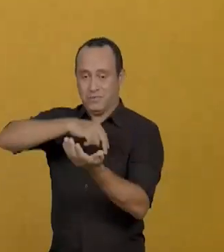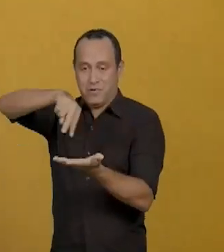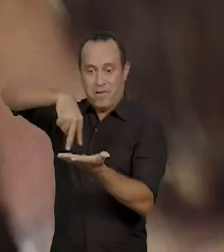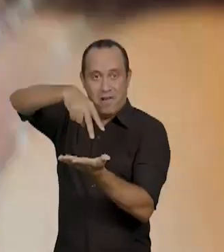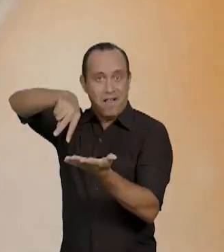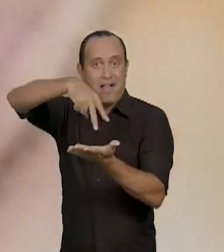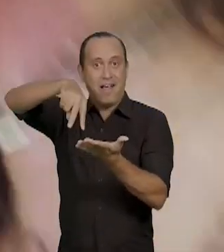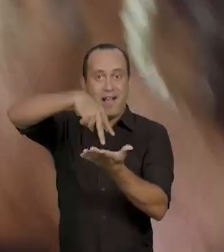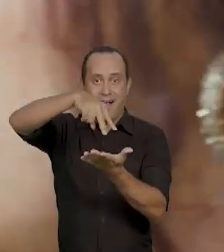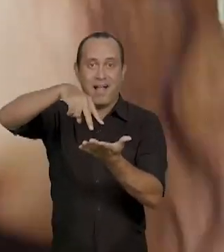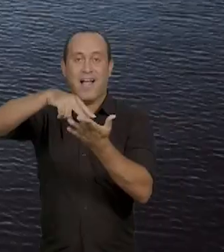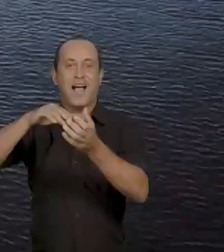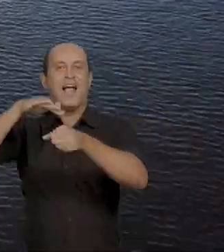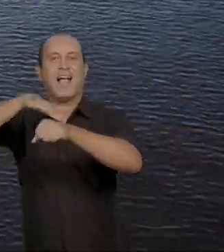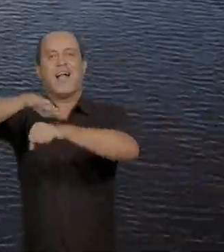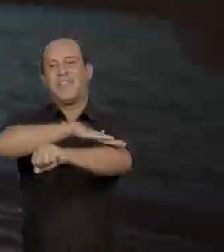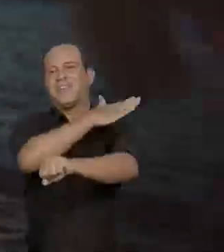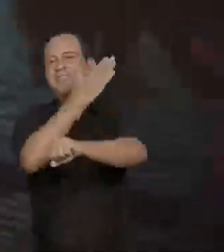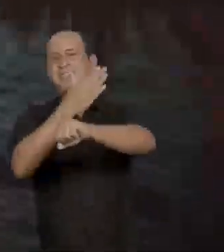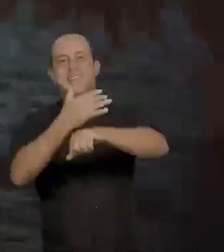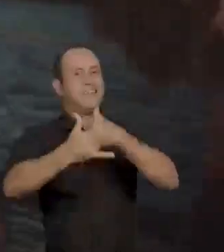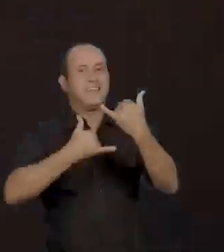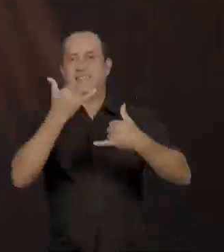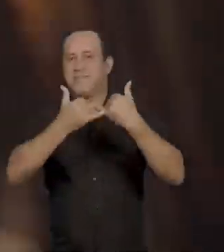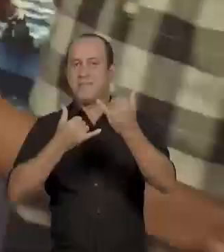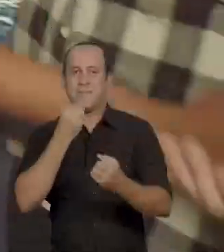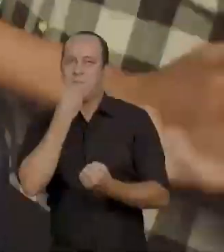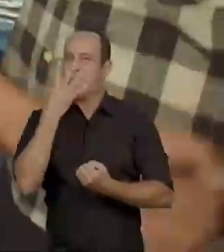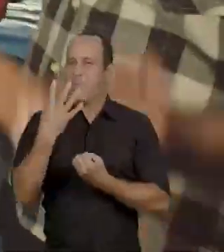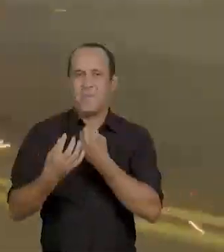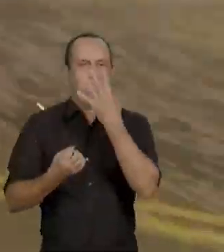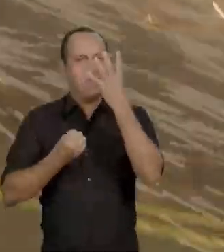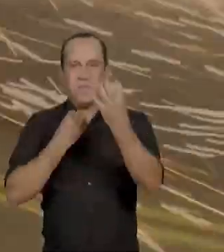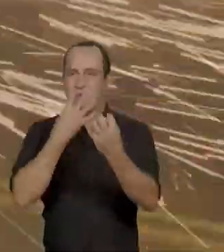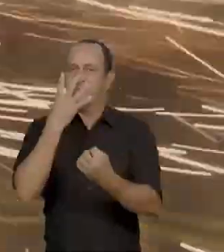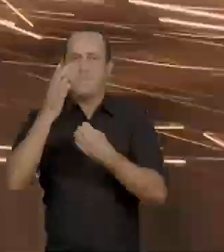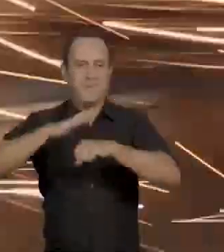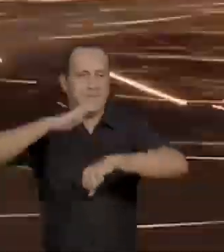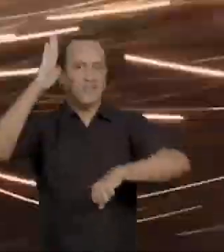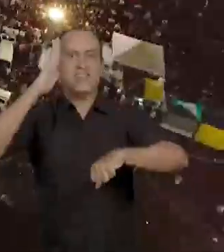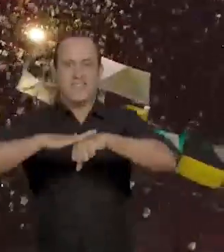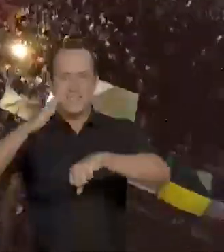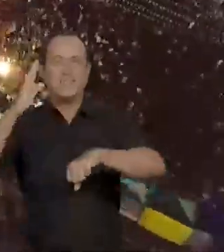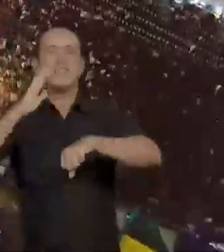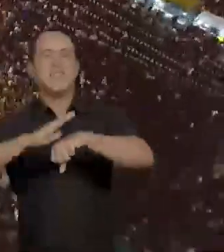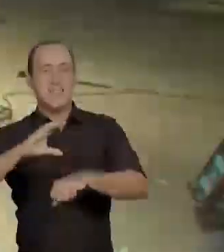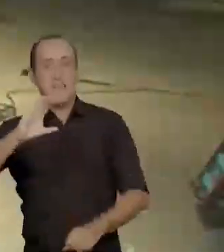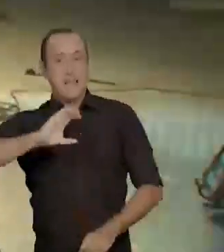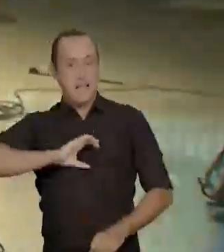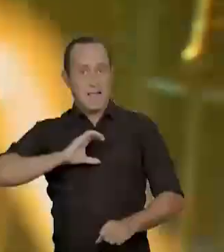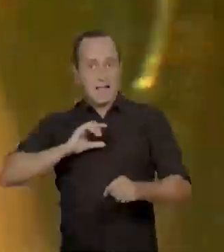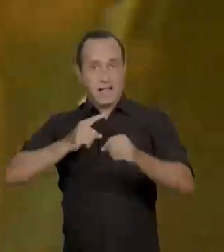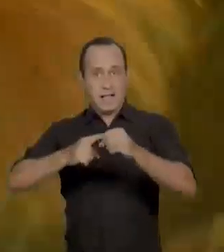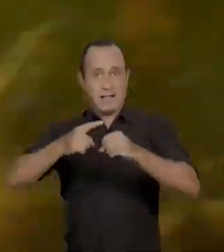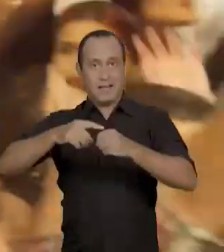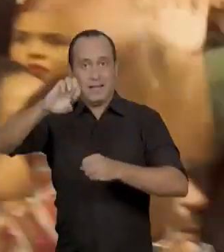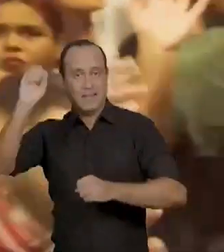Chega, pega negue, dança, entra no xodó. É a noite inteira essa brincadeira, chamegue só.